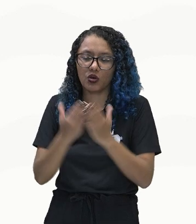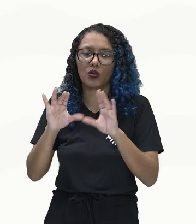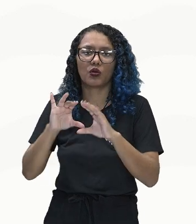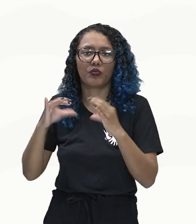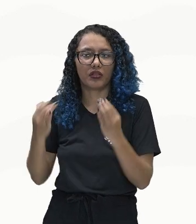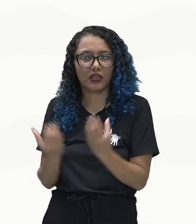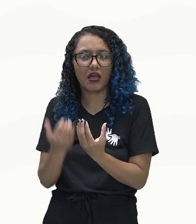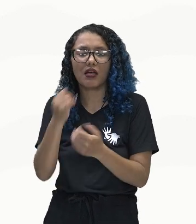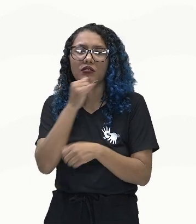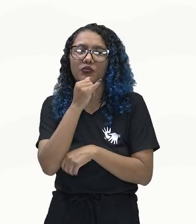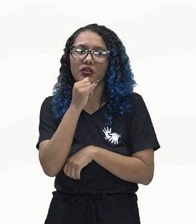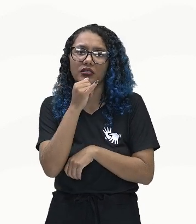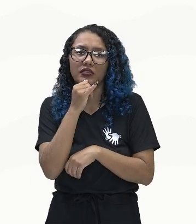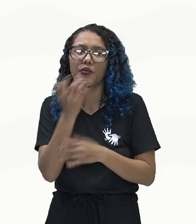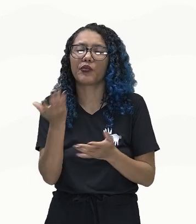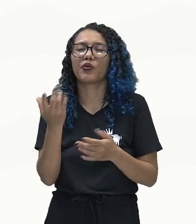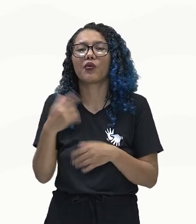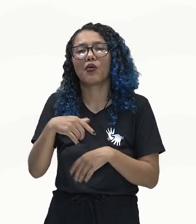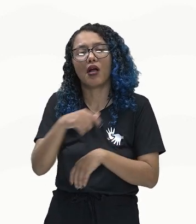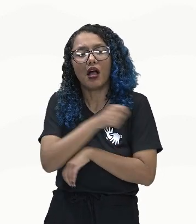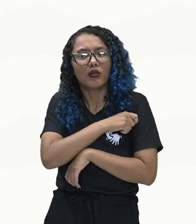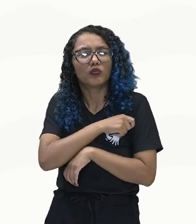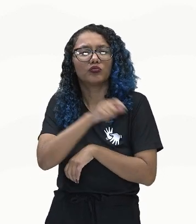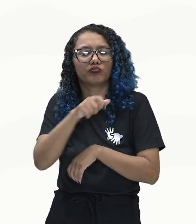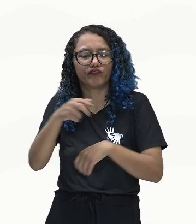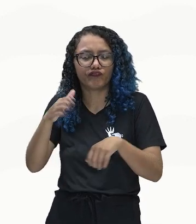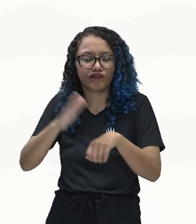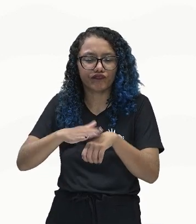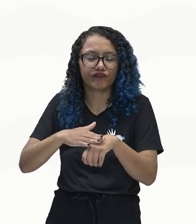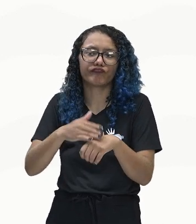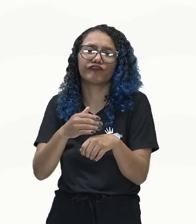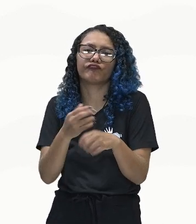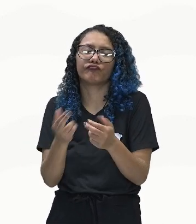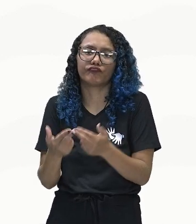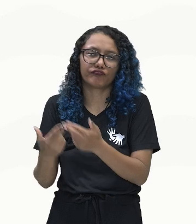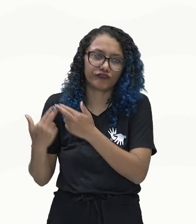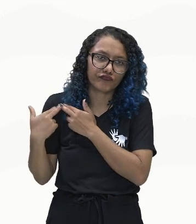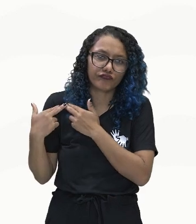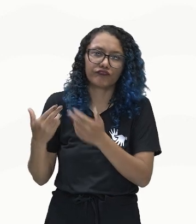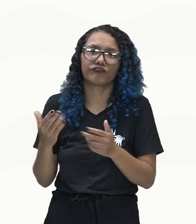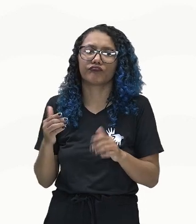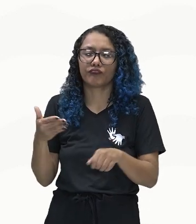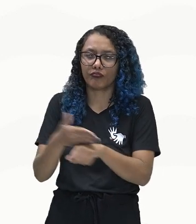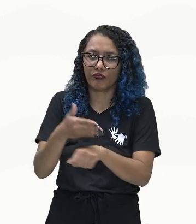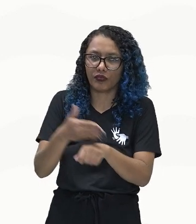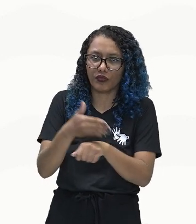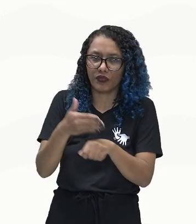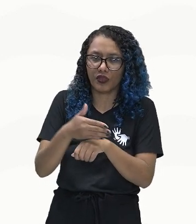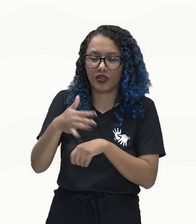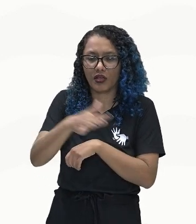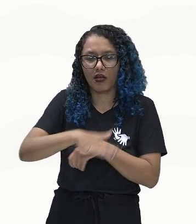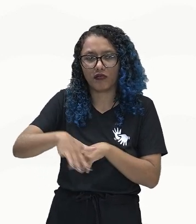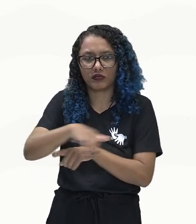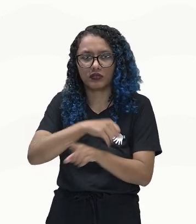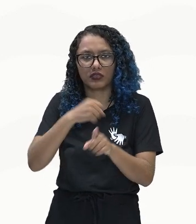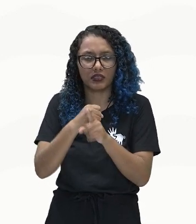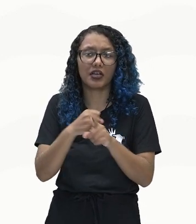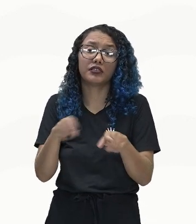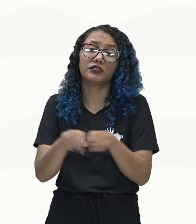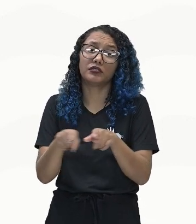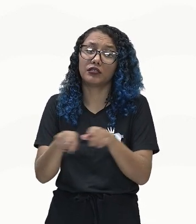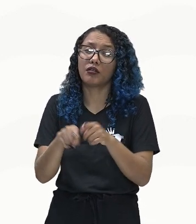aluno, por exemplo, autonomia, responsabilidade, engajamento cívico e também tomada de decisão. Então,